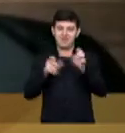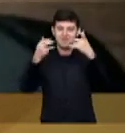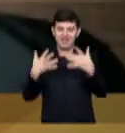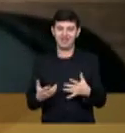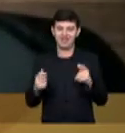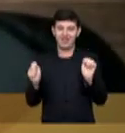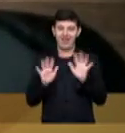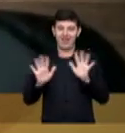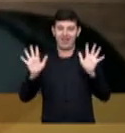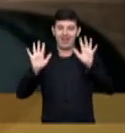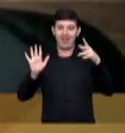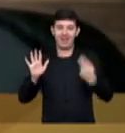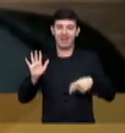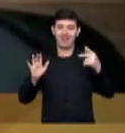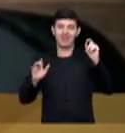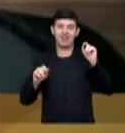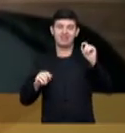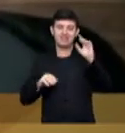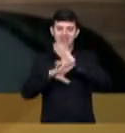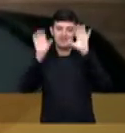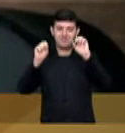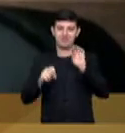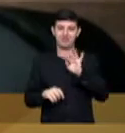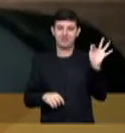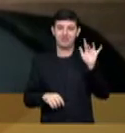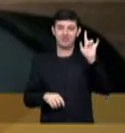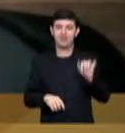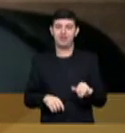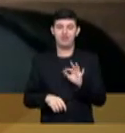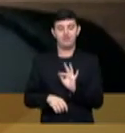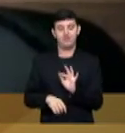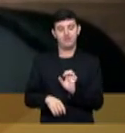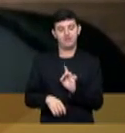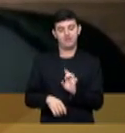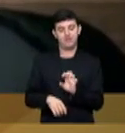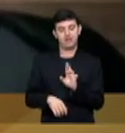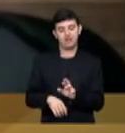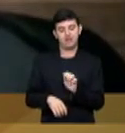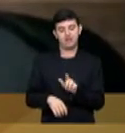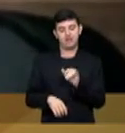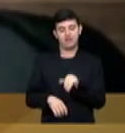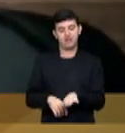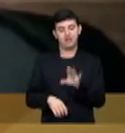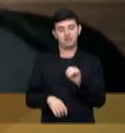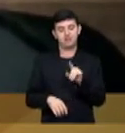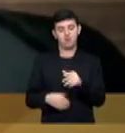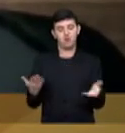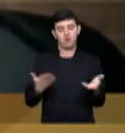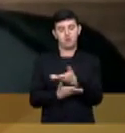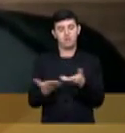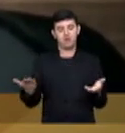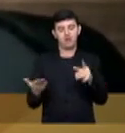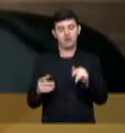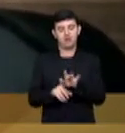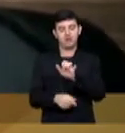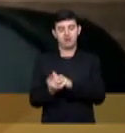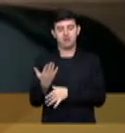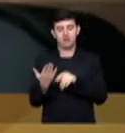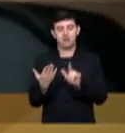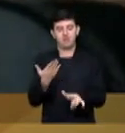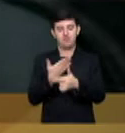esse Supremo Tribunal Federal, o federalismo cooperativo, inaugurado pela Constituição